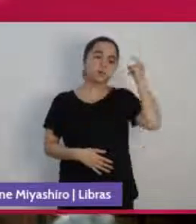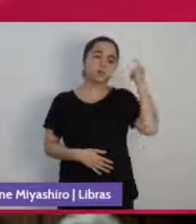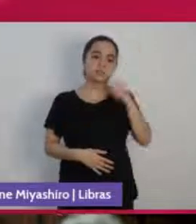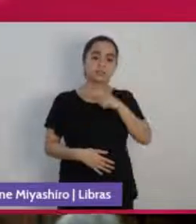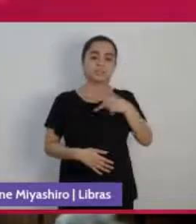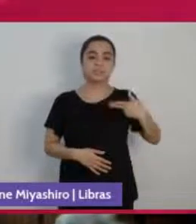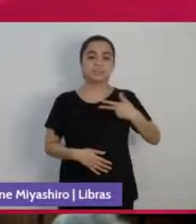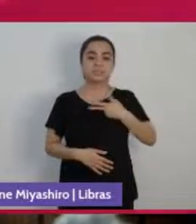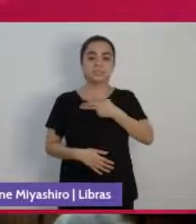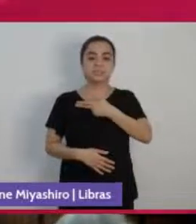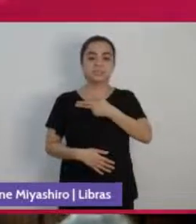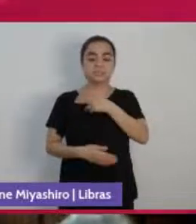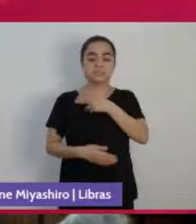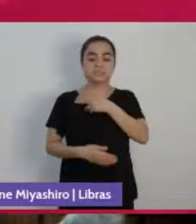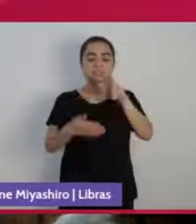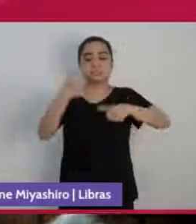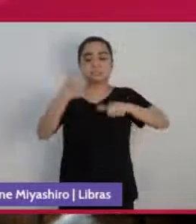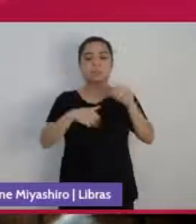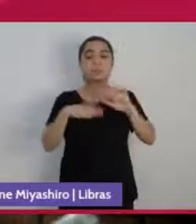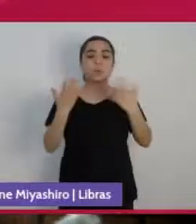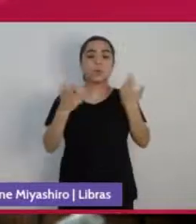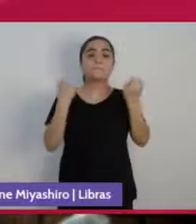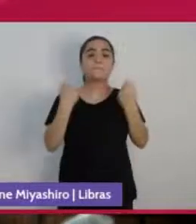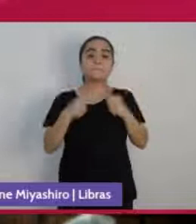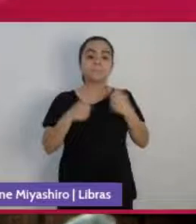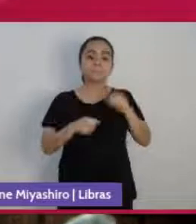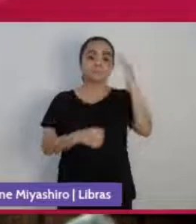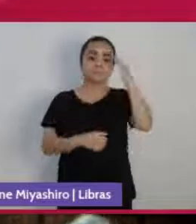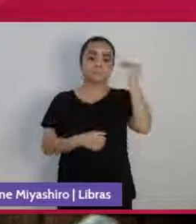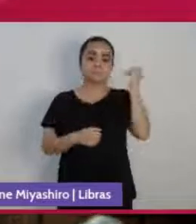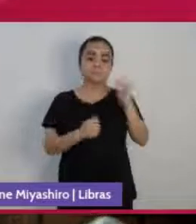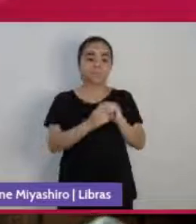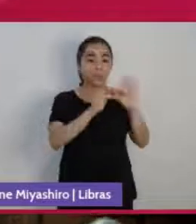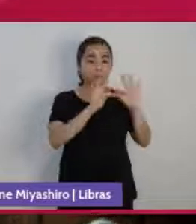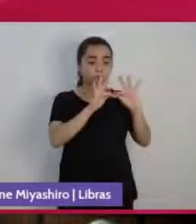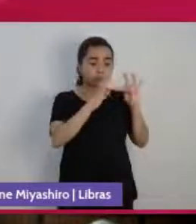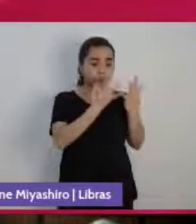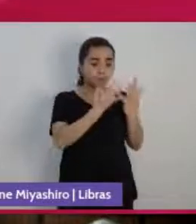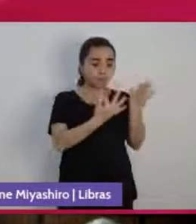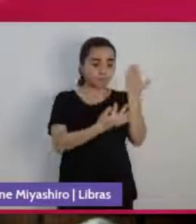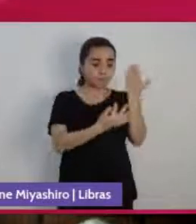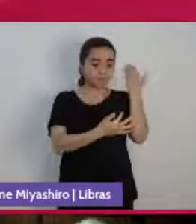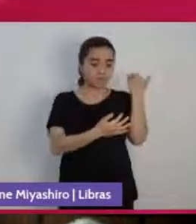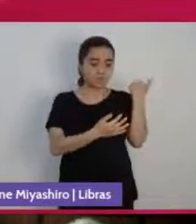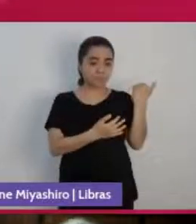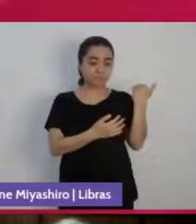anterior, então eu preciso saber. Antecedentes familiares para saber